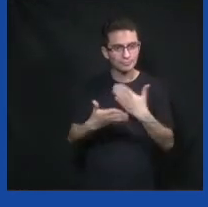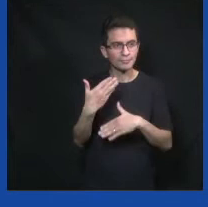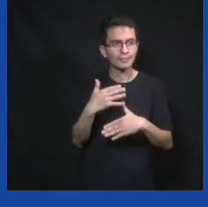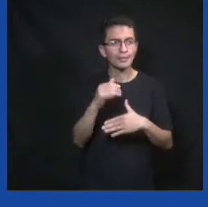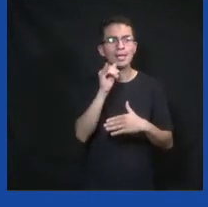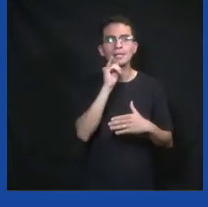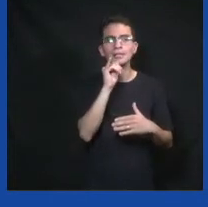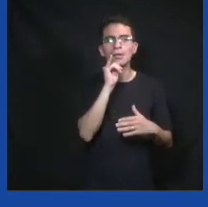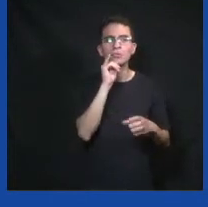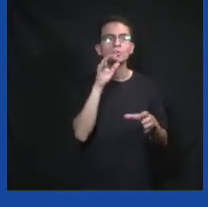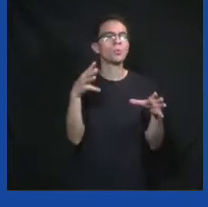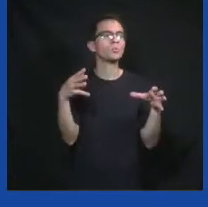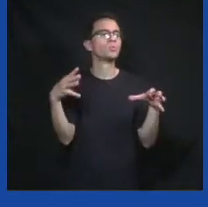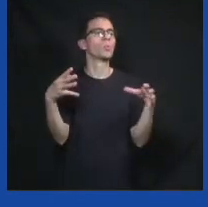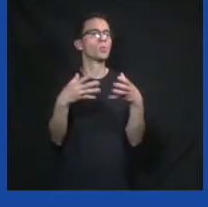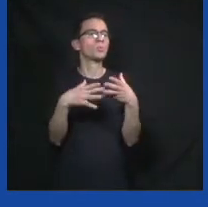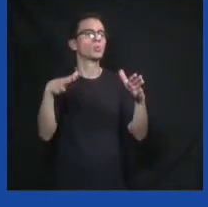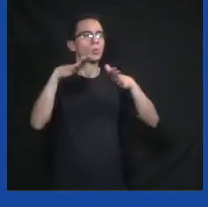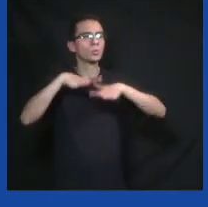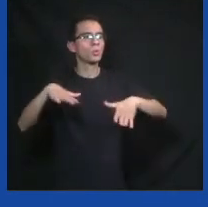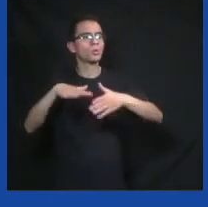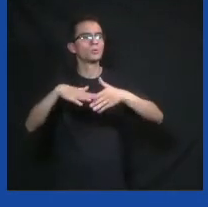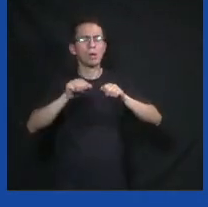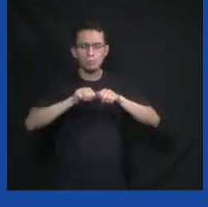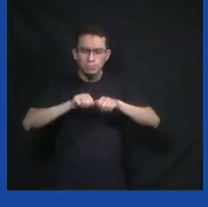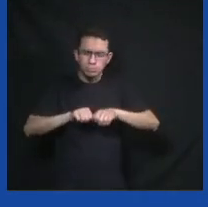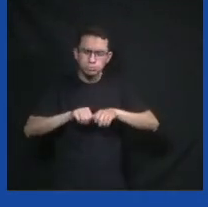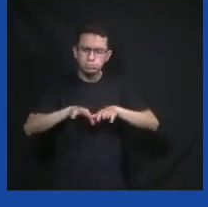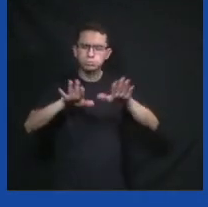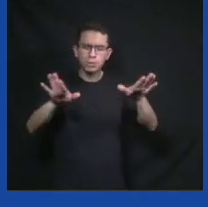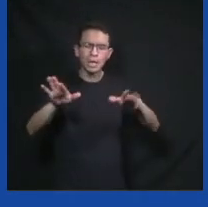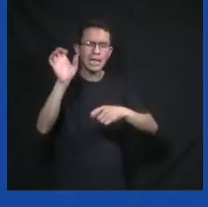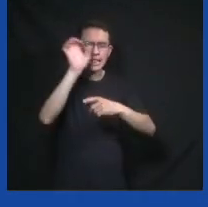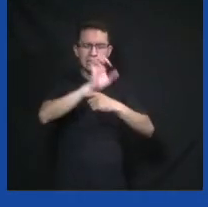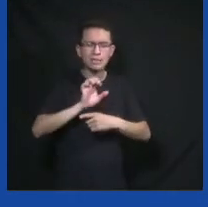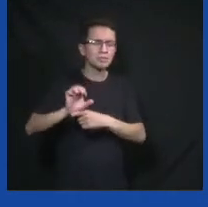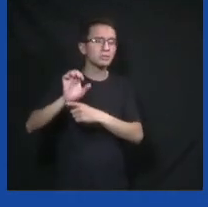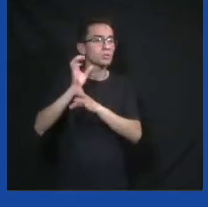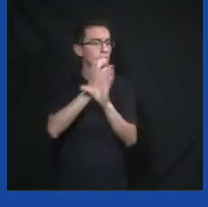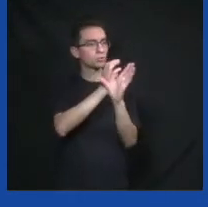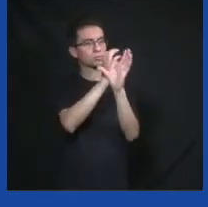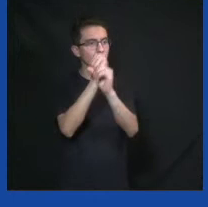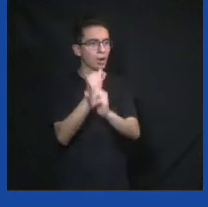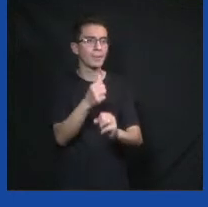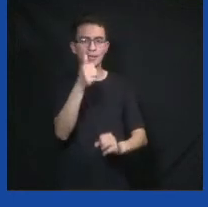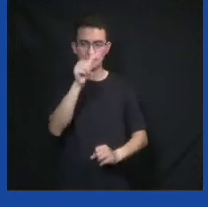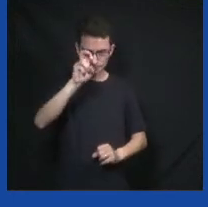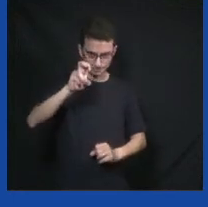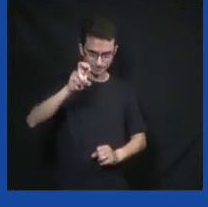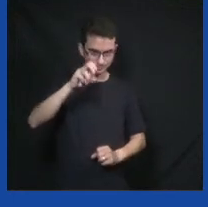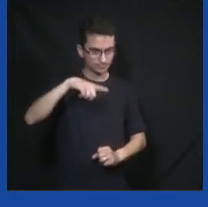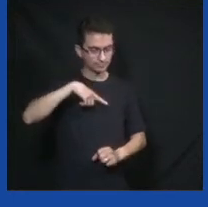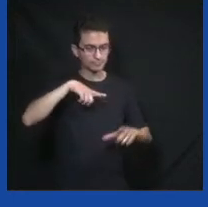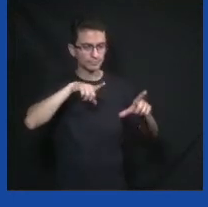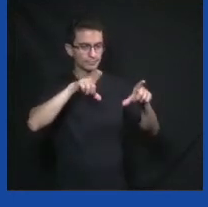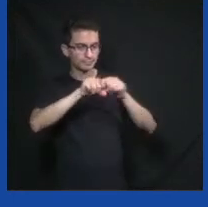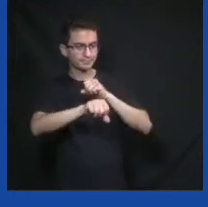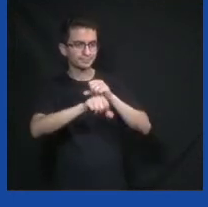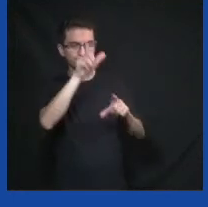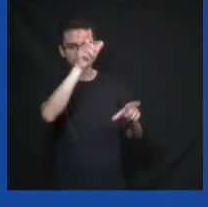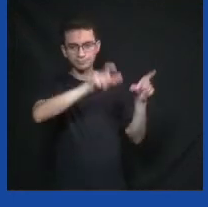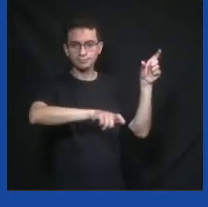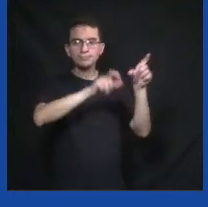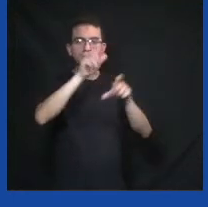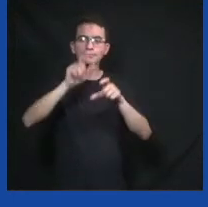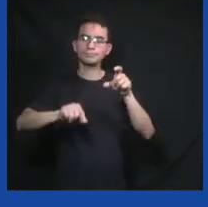hoje embaixadas e Politize espalhados por mais de 15 estados. O que que essa galera faz? Formação política de pessoas, para que, ao final, eles façam uma proposta